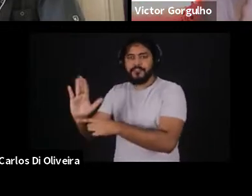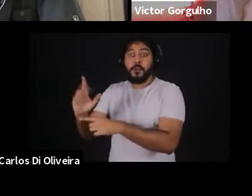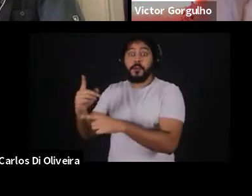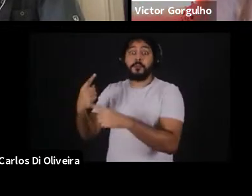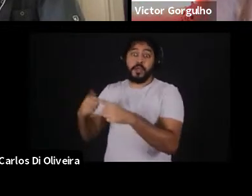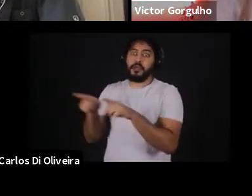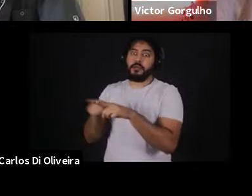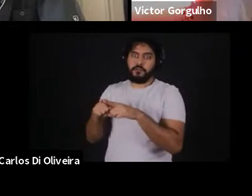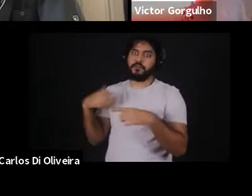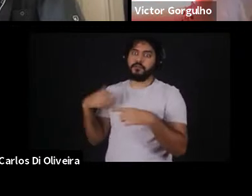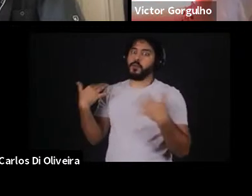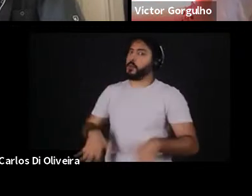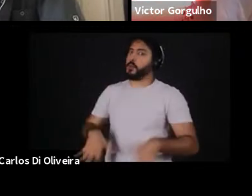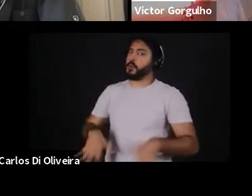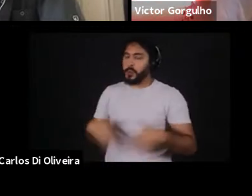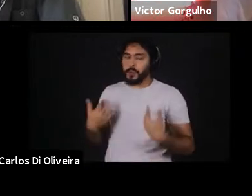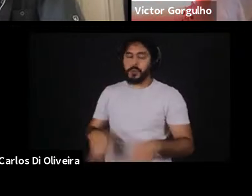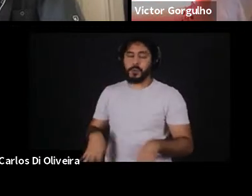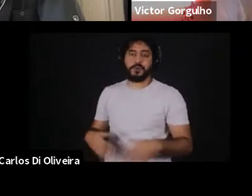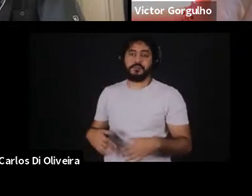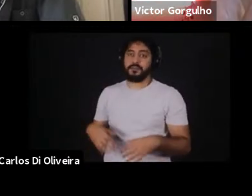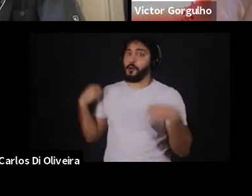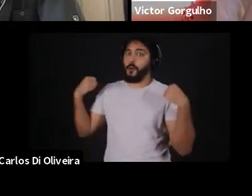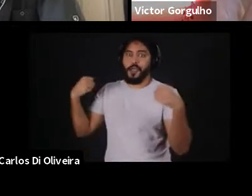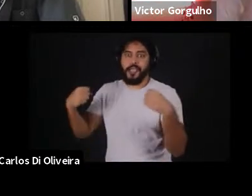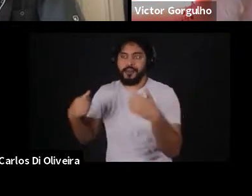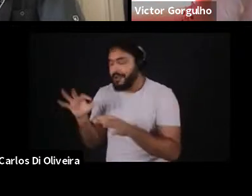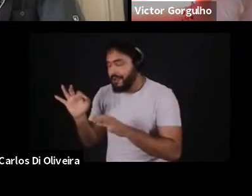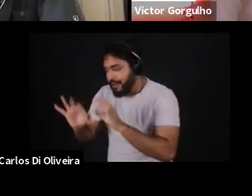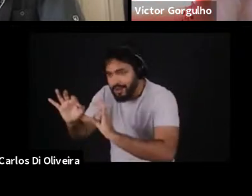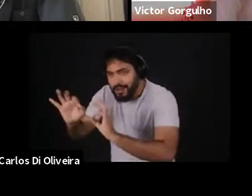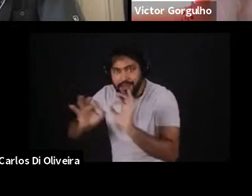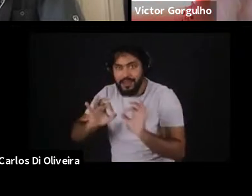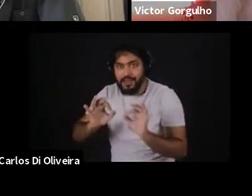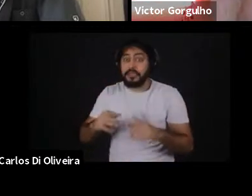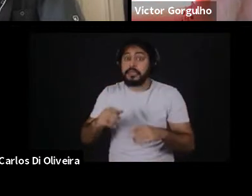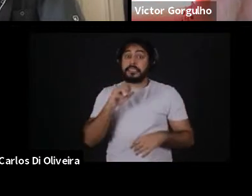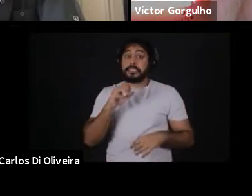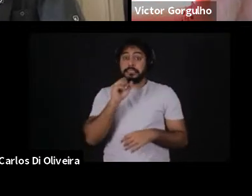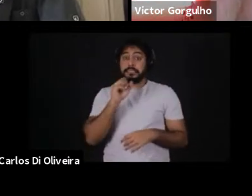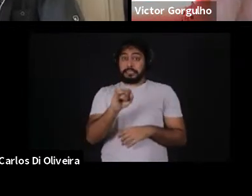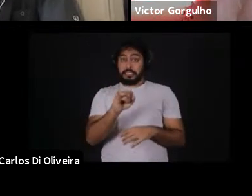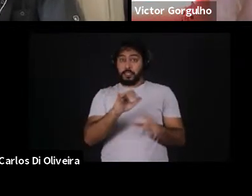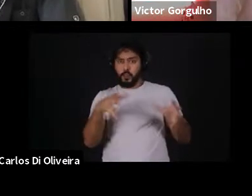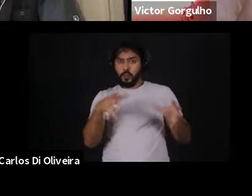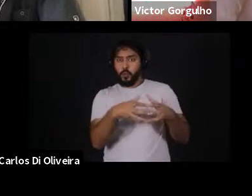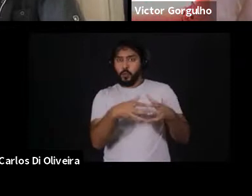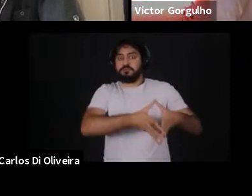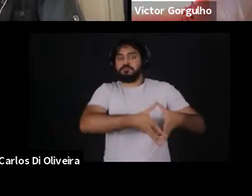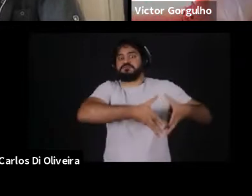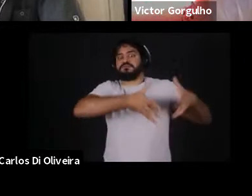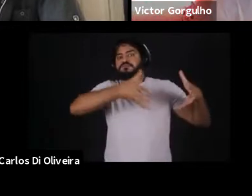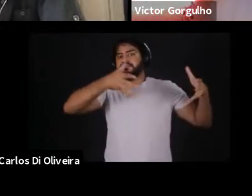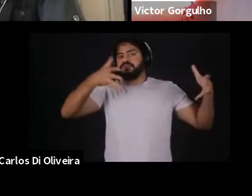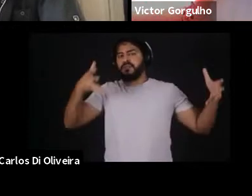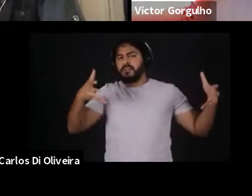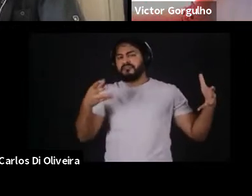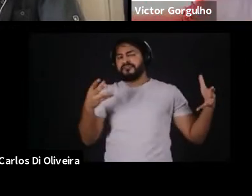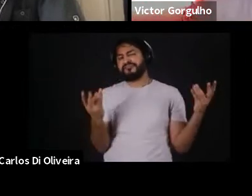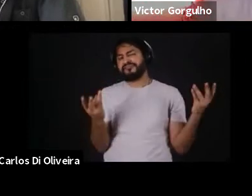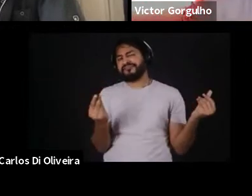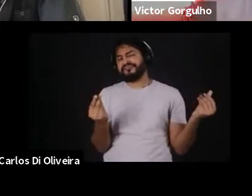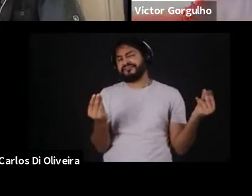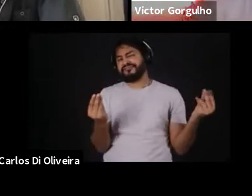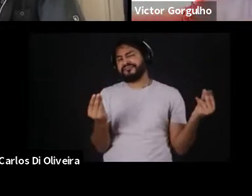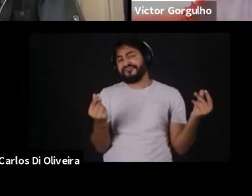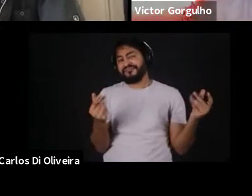se tivesse uma equipe gigante, teria sido. Não teria tido essa paixão de fazer, assim, do